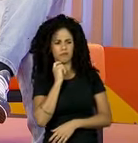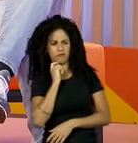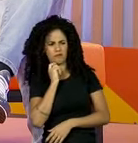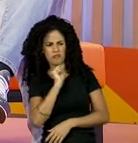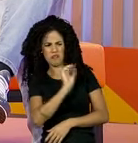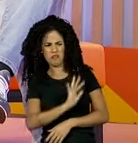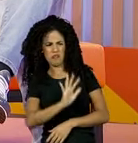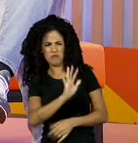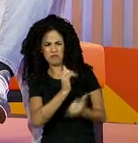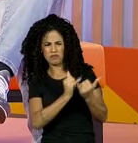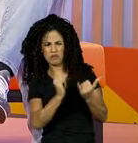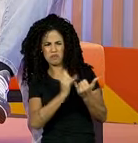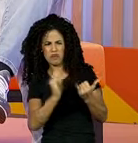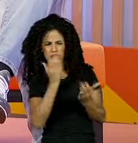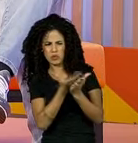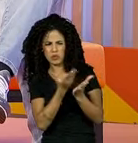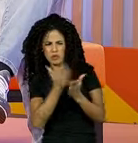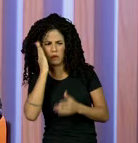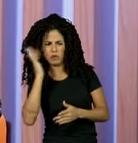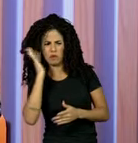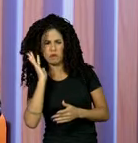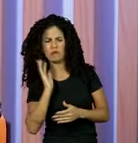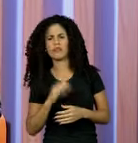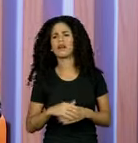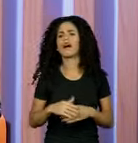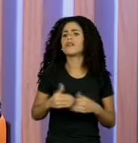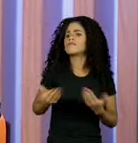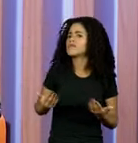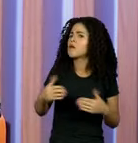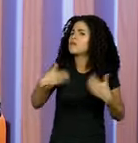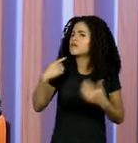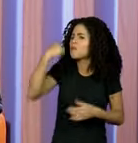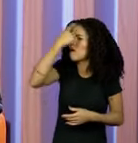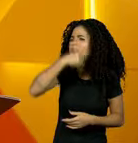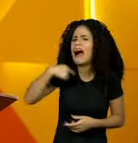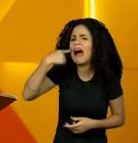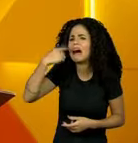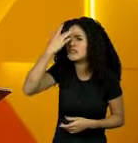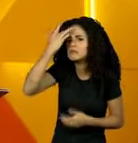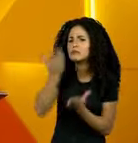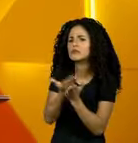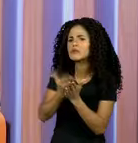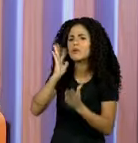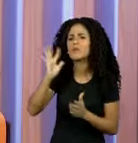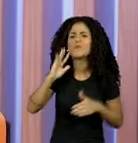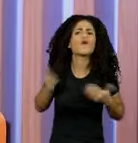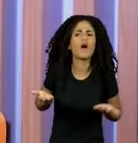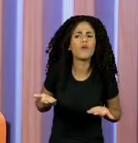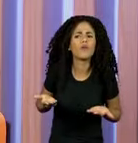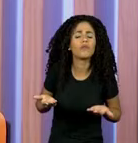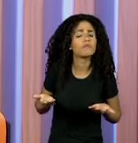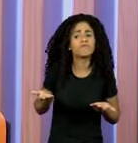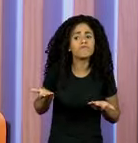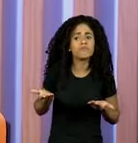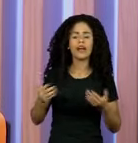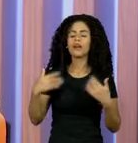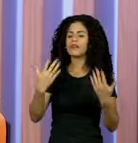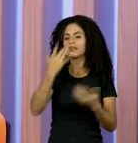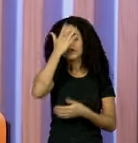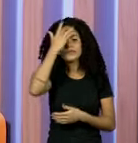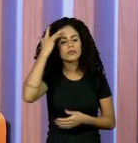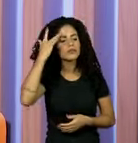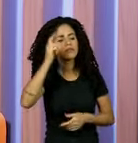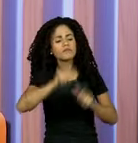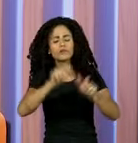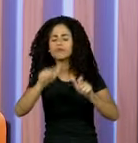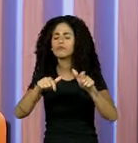Nossa mas você não tem cara de quem faz filosofia que cara tem cara de filósofo um filósofo exatamente Então as pessoas eh